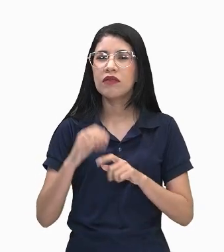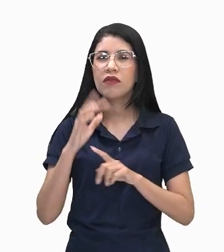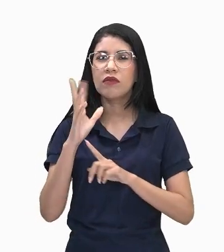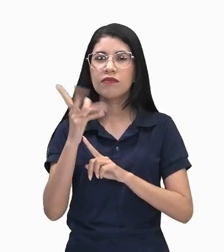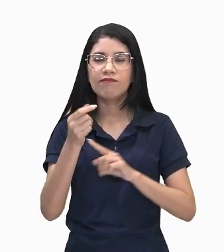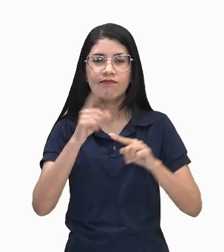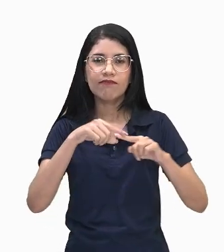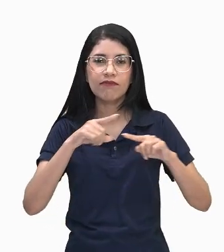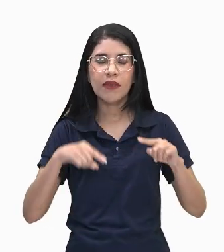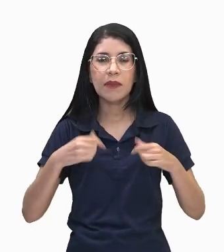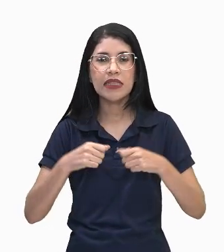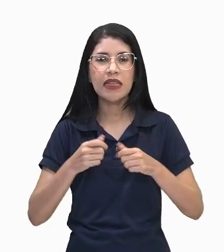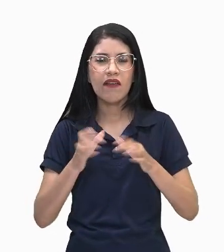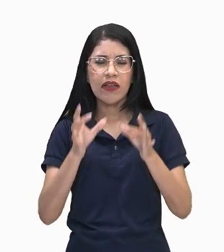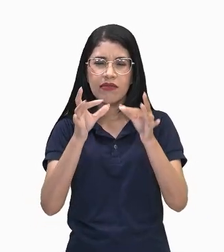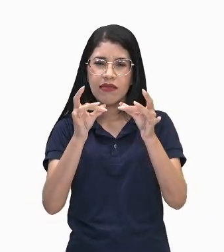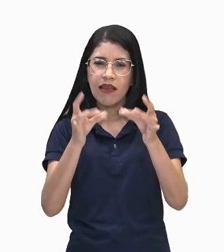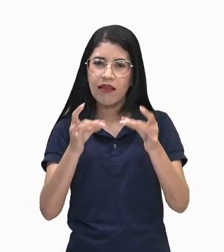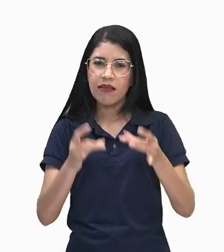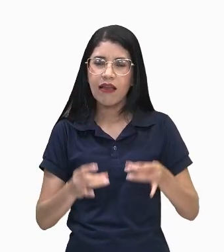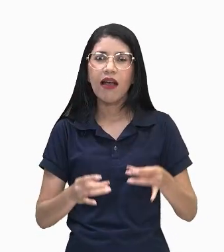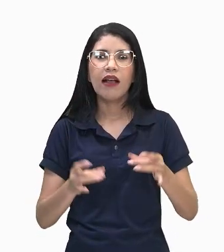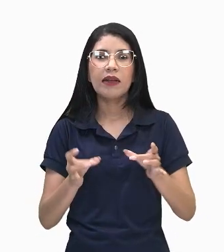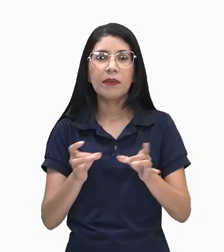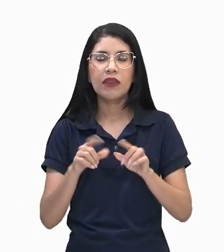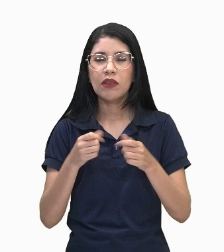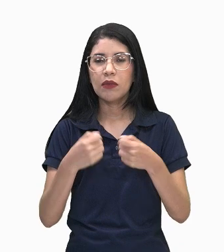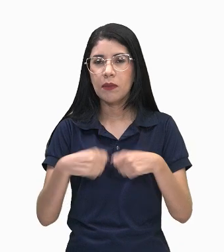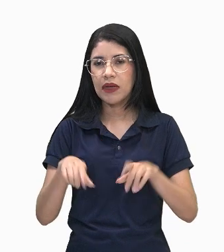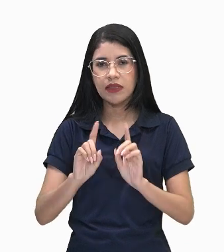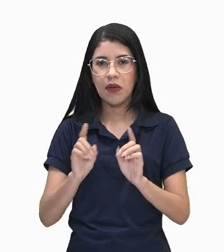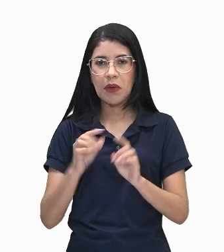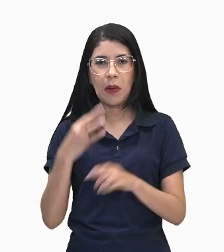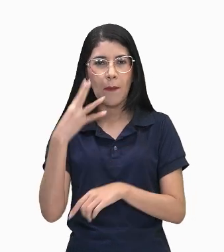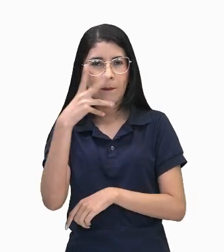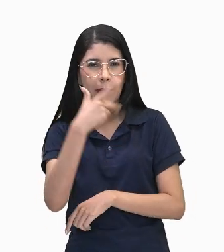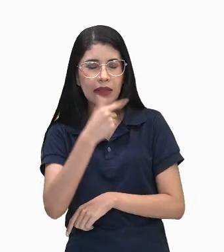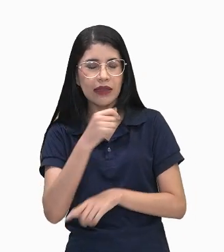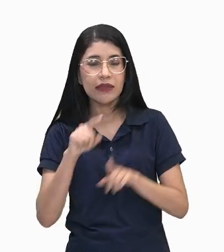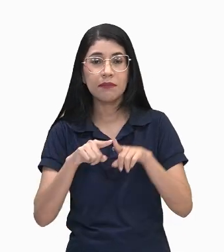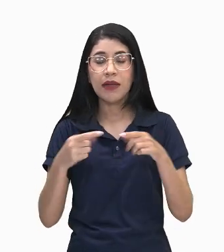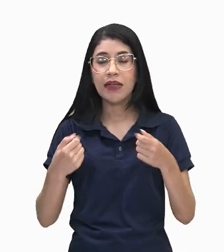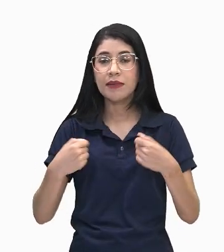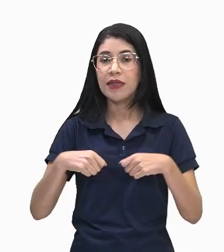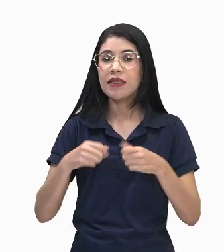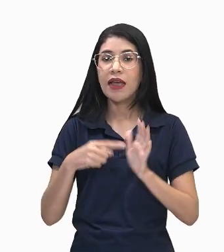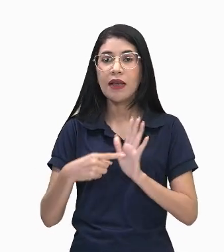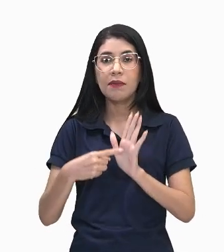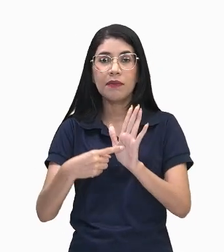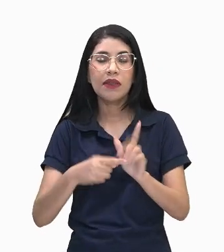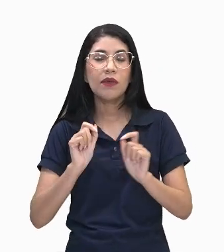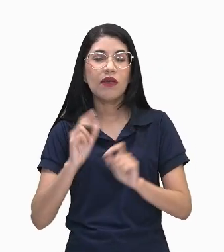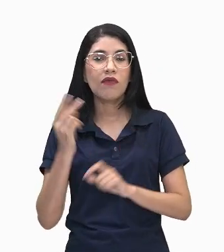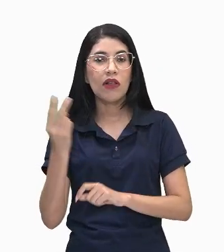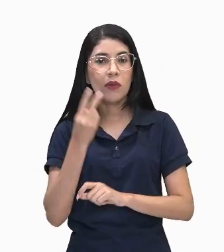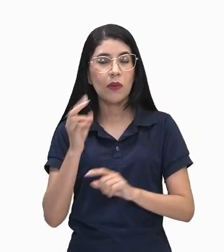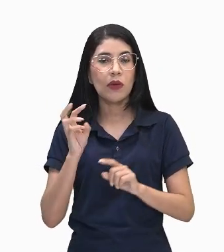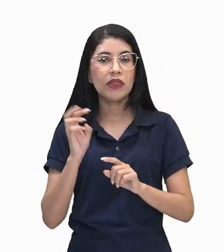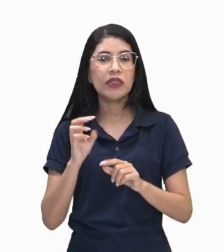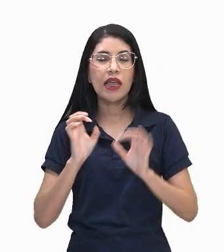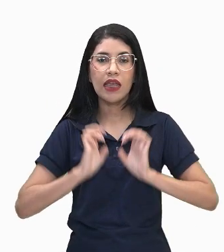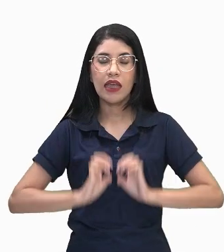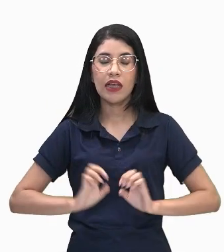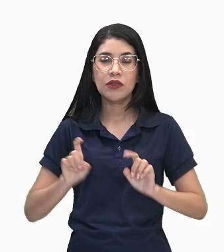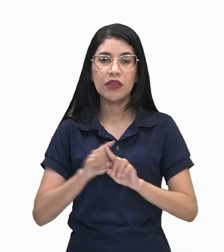bem acabado. Não precisava ser belo necessariamente, mas refletir valores éticos e morais. A identidade